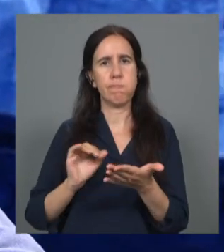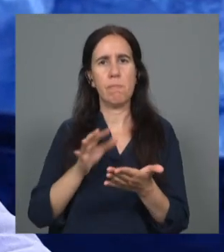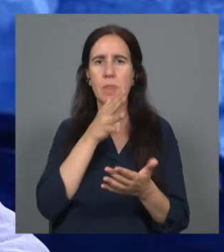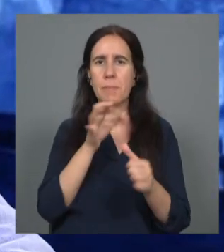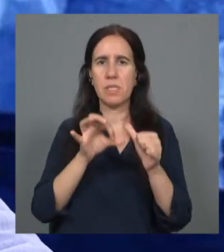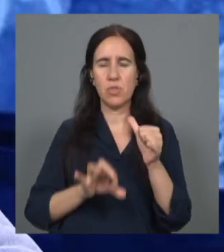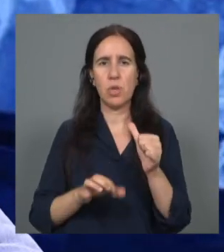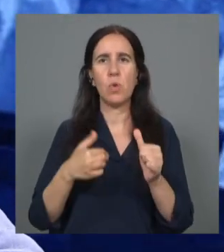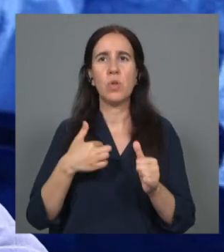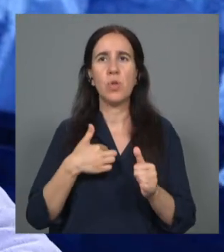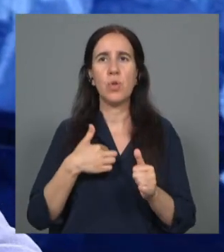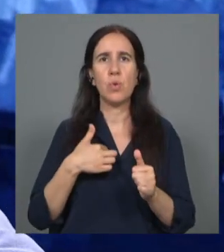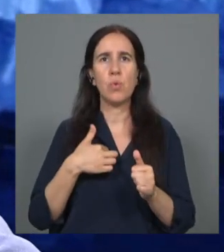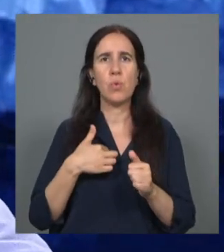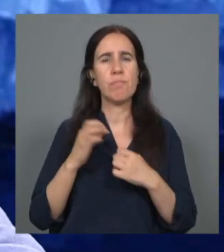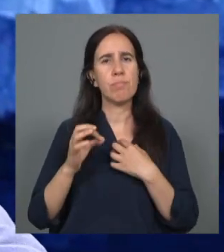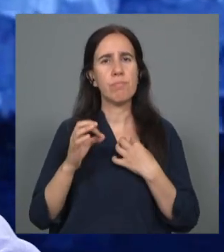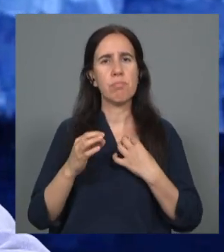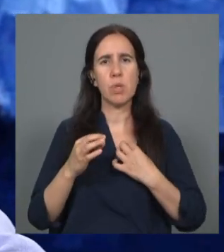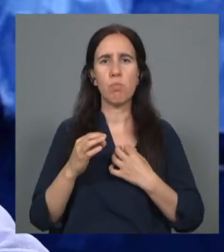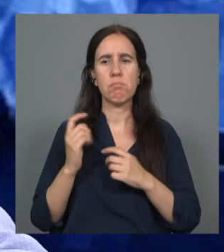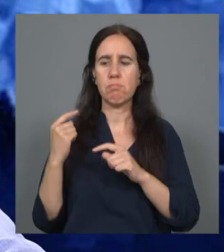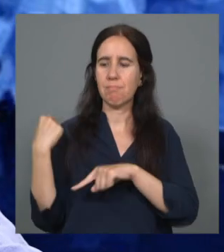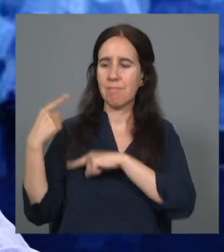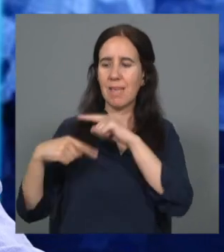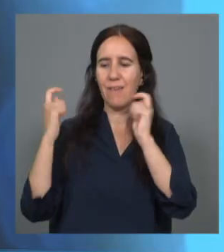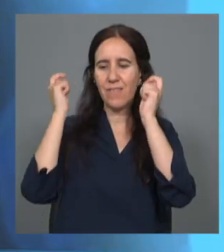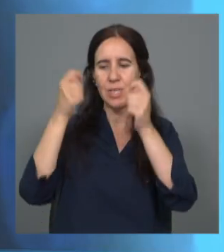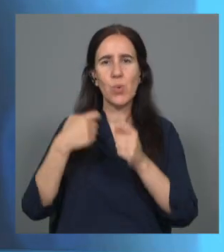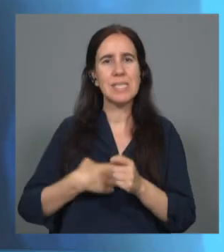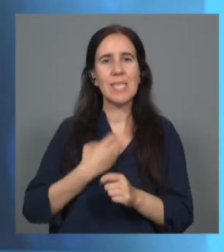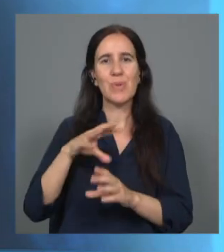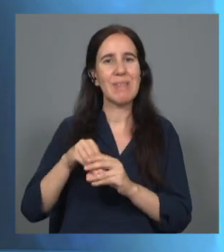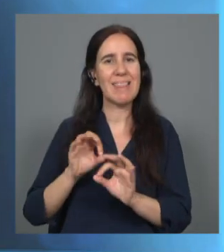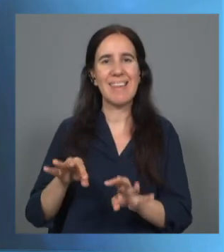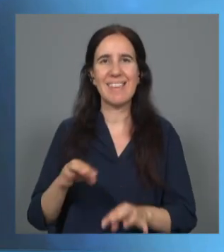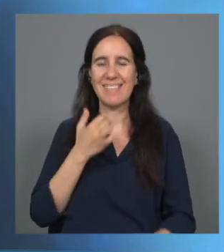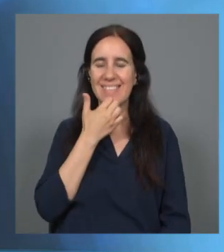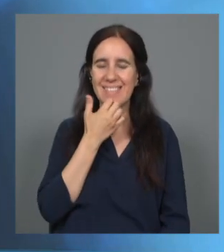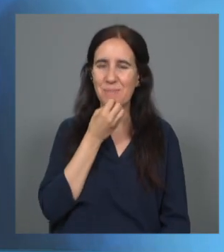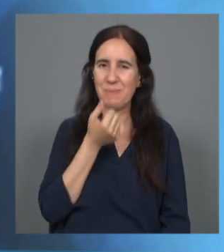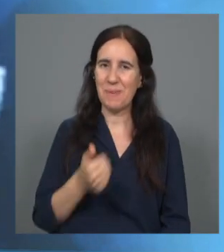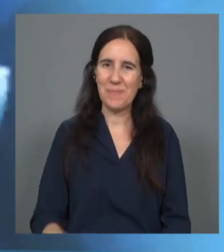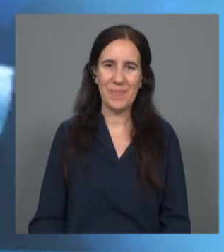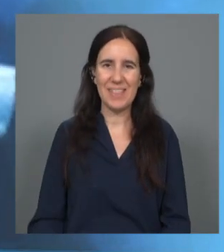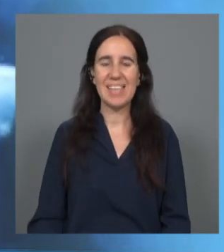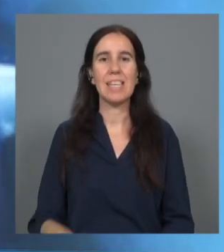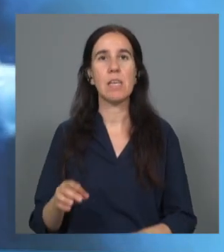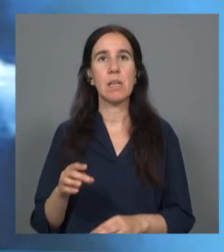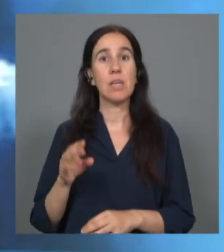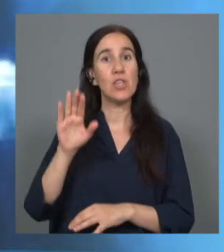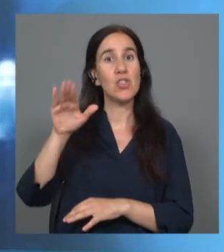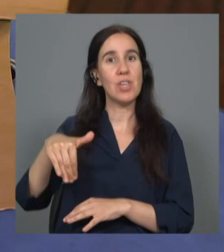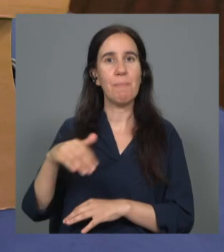e faço de tal maneira que eu já me sinto franciscano. Muito bem. No nosso tempo. Já o chamam